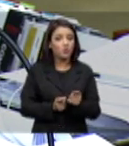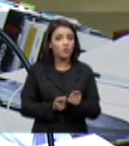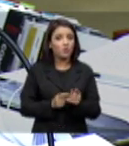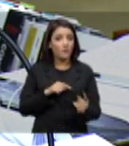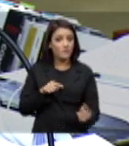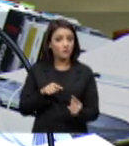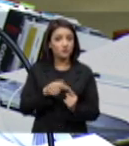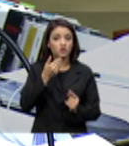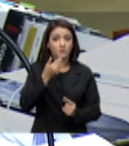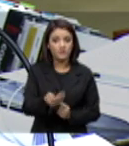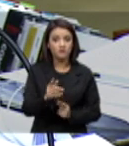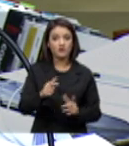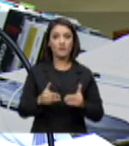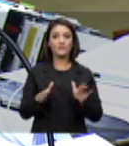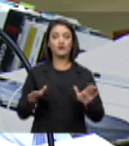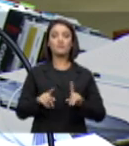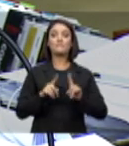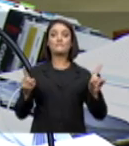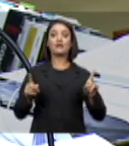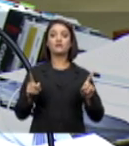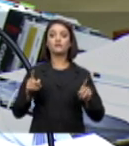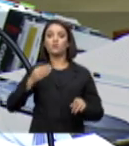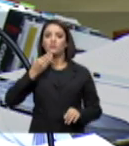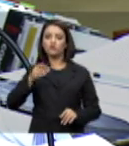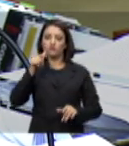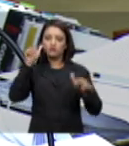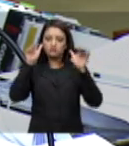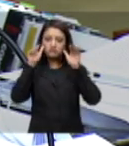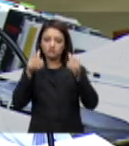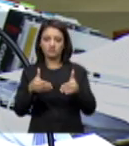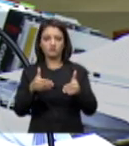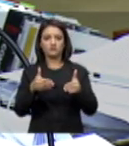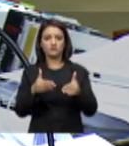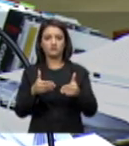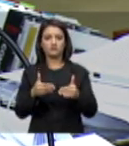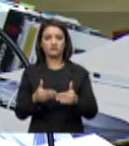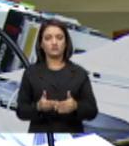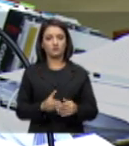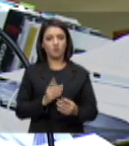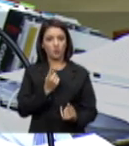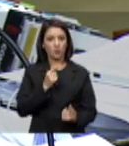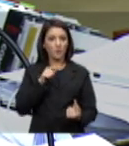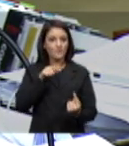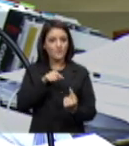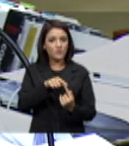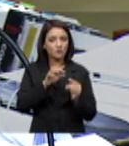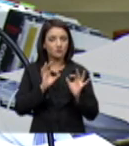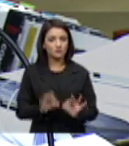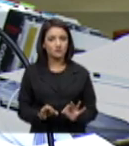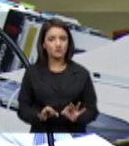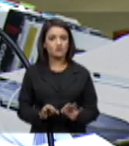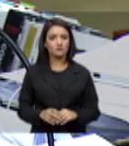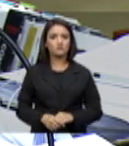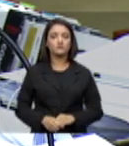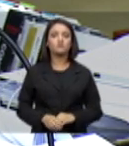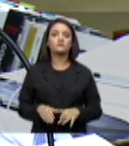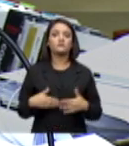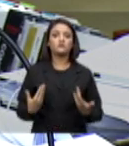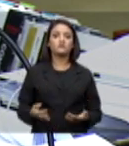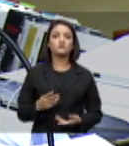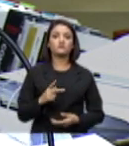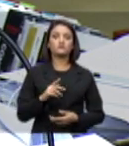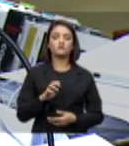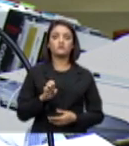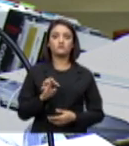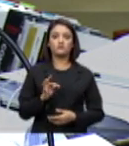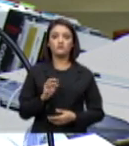de pedir é aberta mas o pedido é específico voa a inicial e na petição